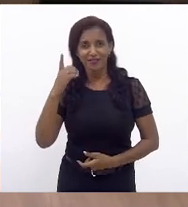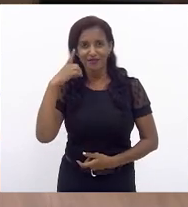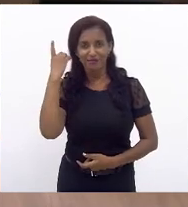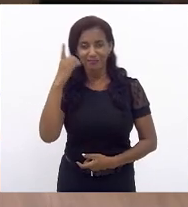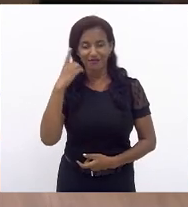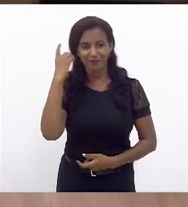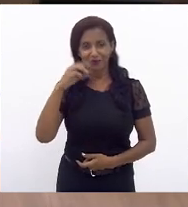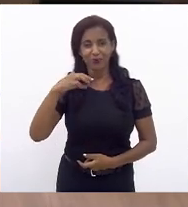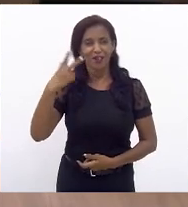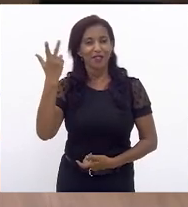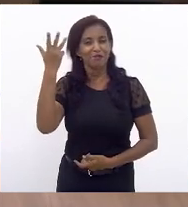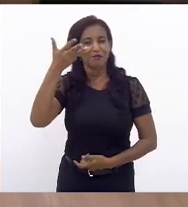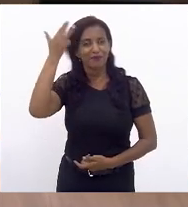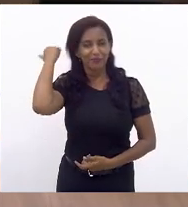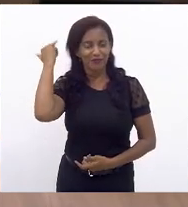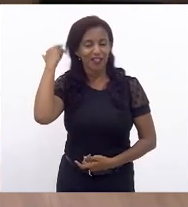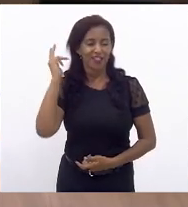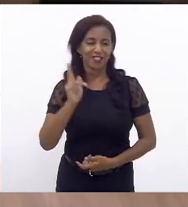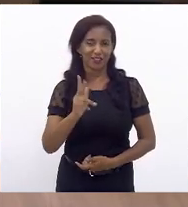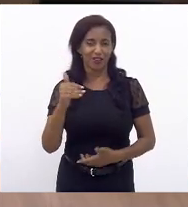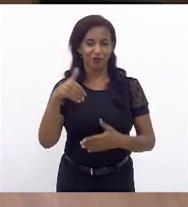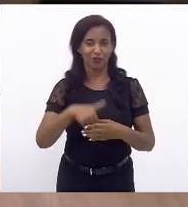Deputado Marcelo Cabeleireiro já votou